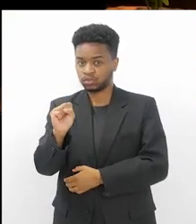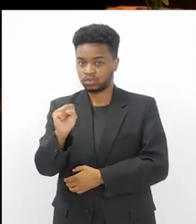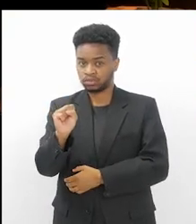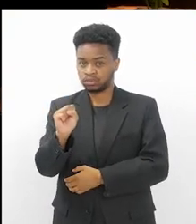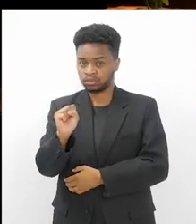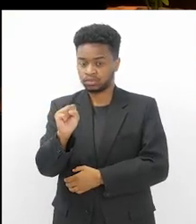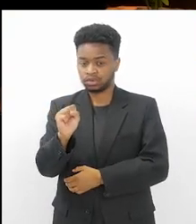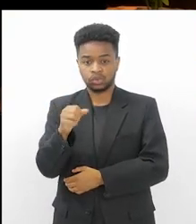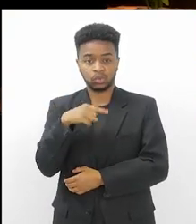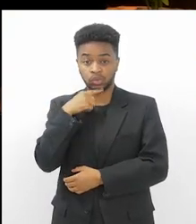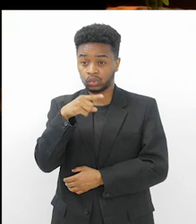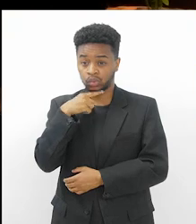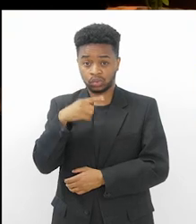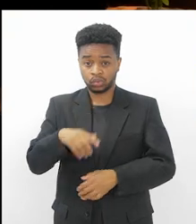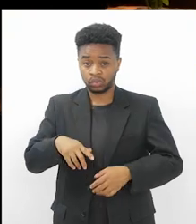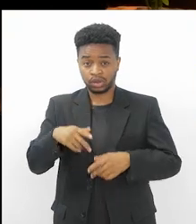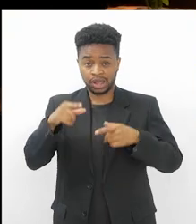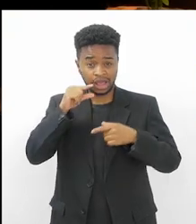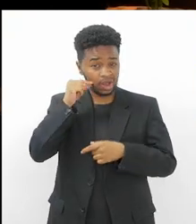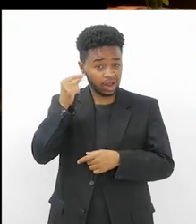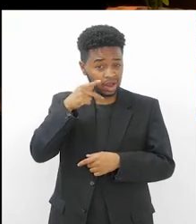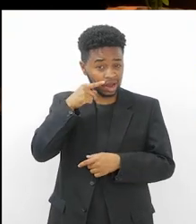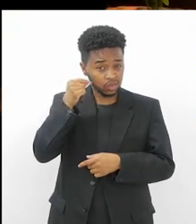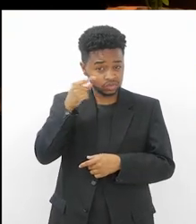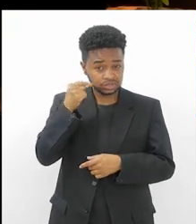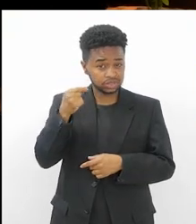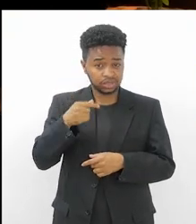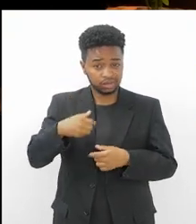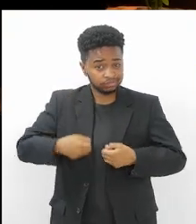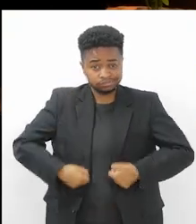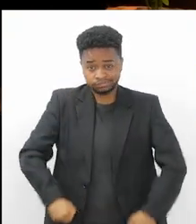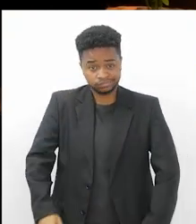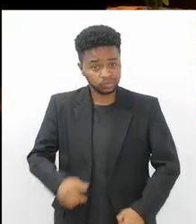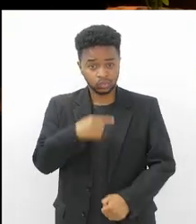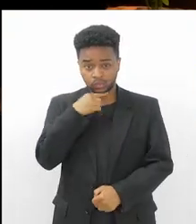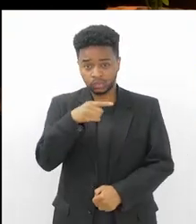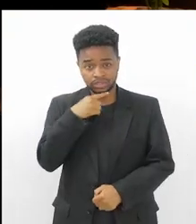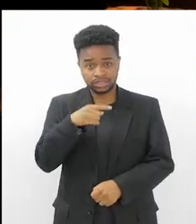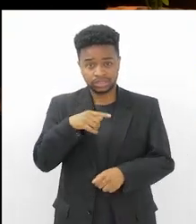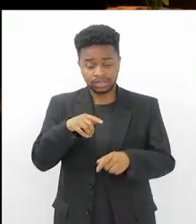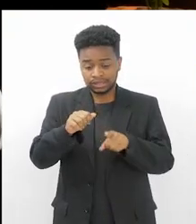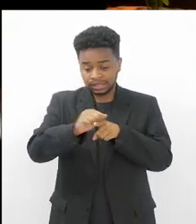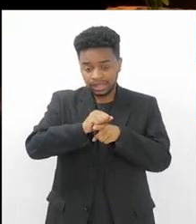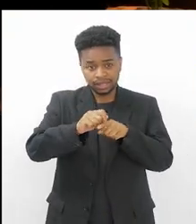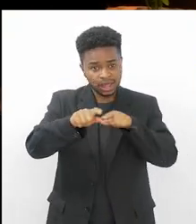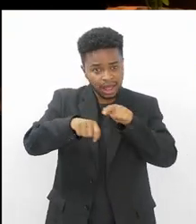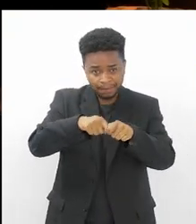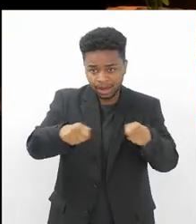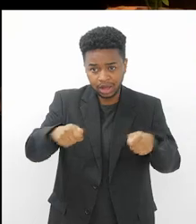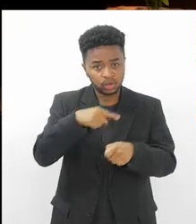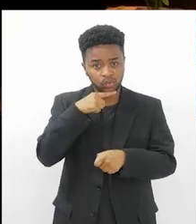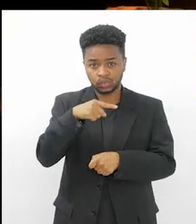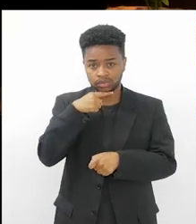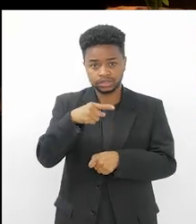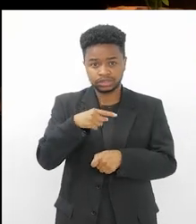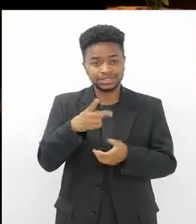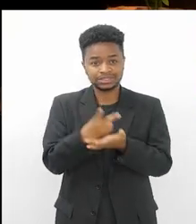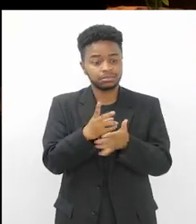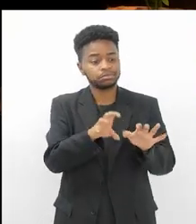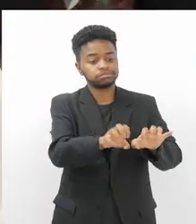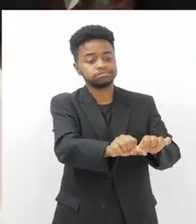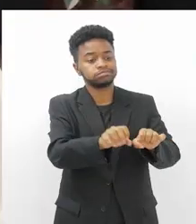quilos. Ela não conseguia mais tirar a calcinha, ela não conseguia mais amarrar o sapato, então tudo era